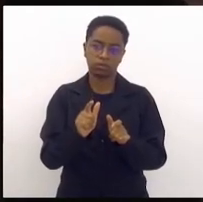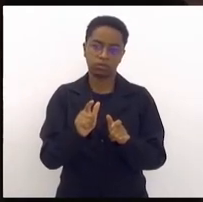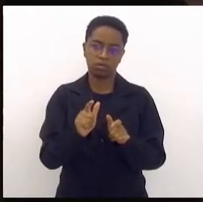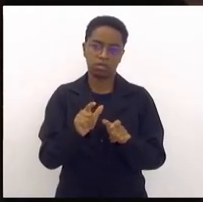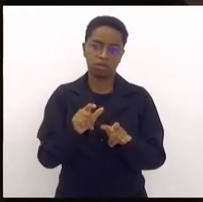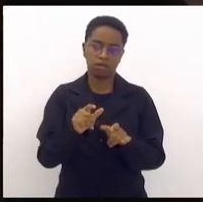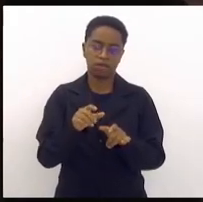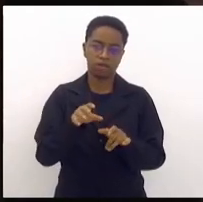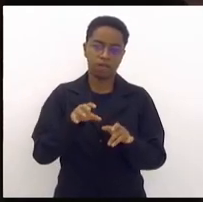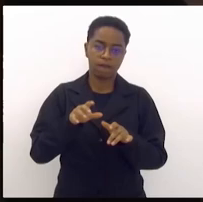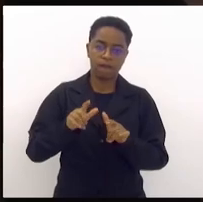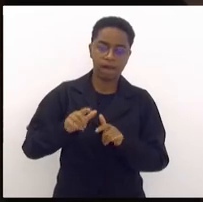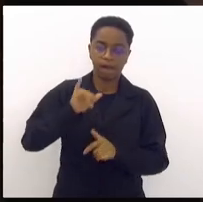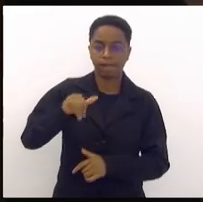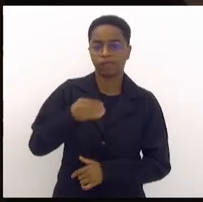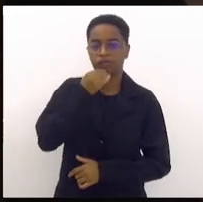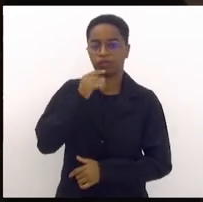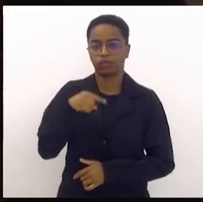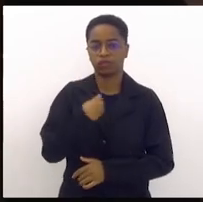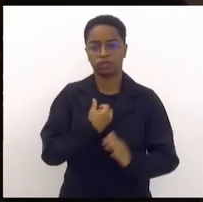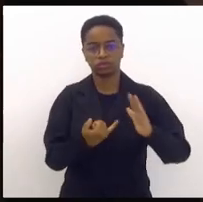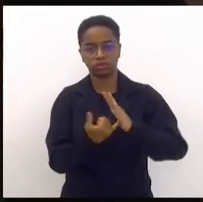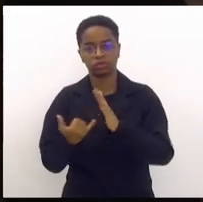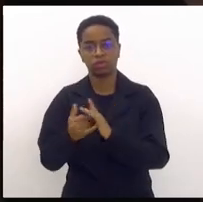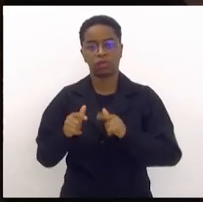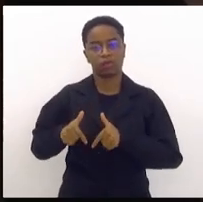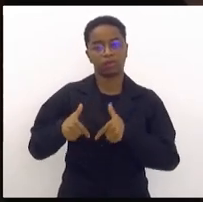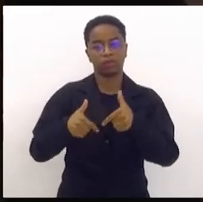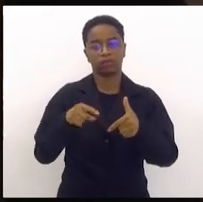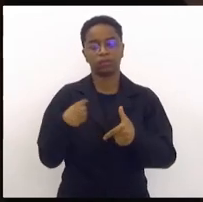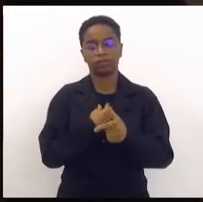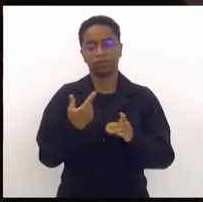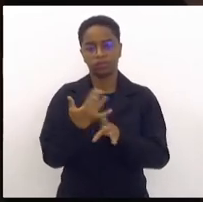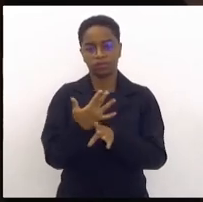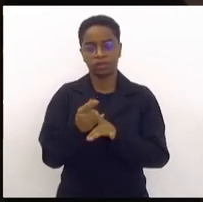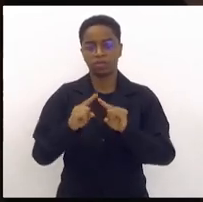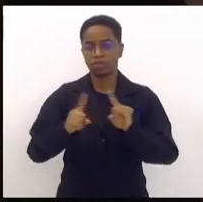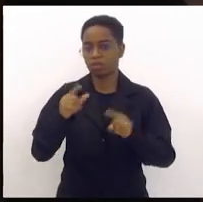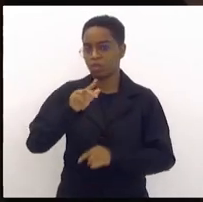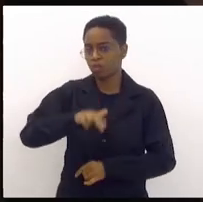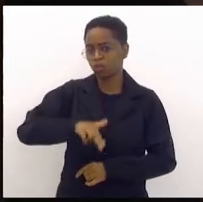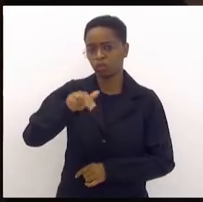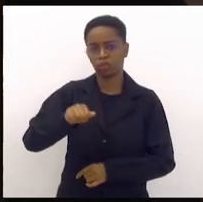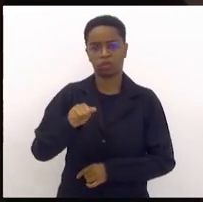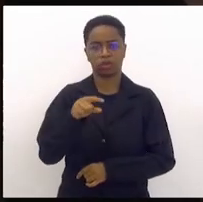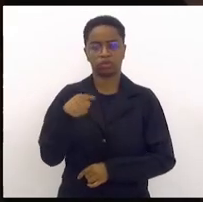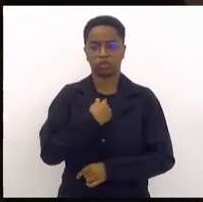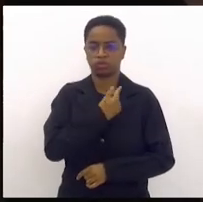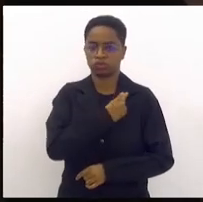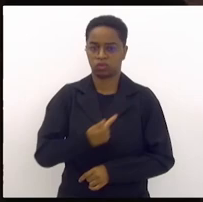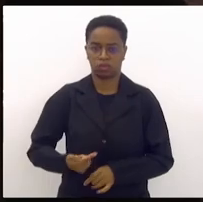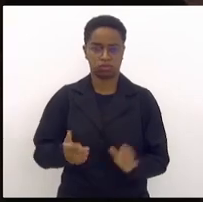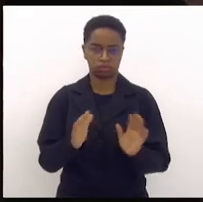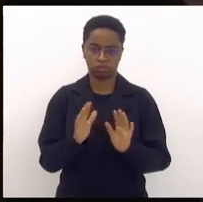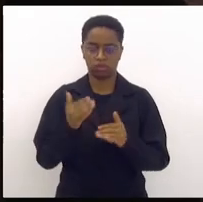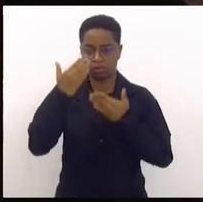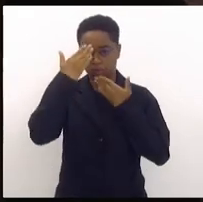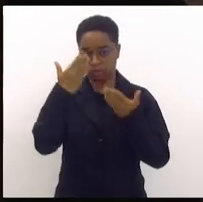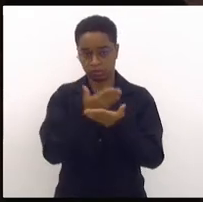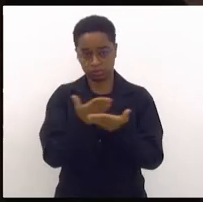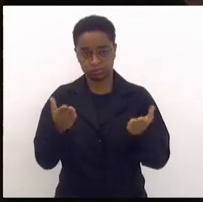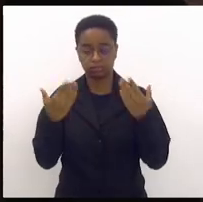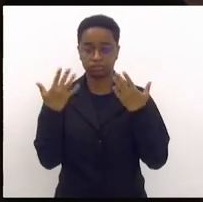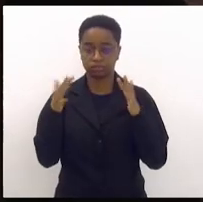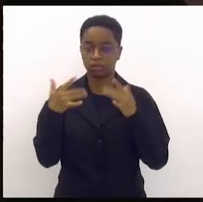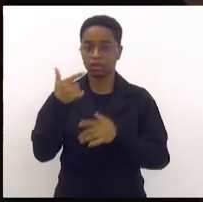fez das nossas instituições, da nossa cidade e nunca será do nosso governo do Estado. Muito obrigado a todos,